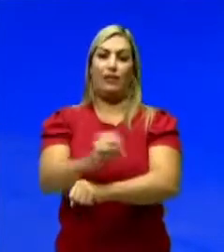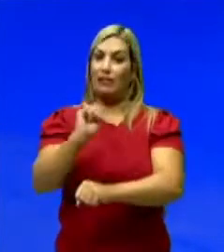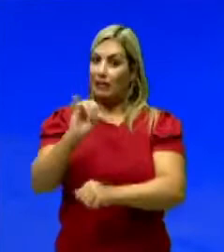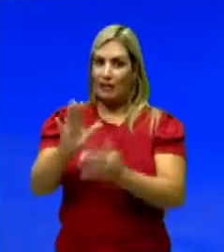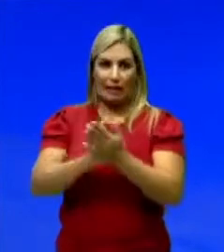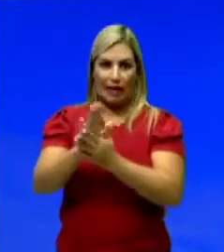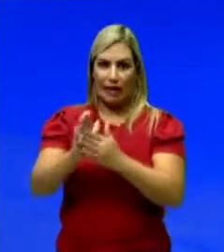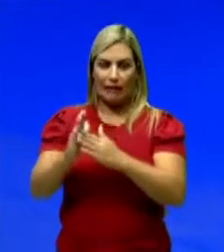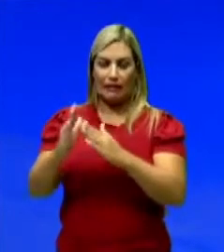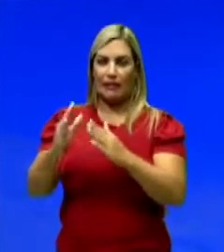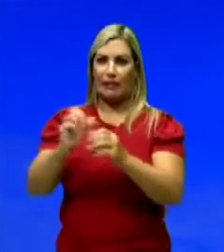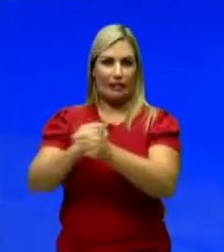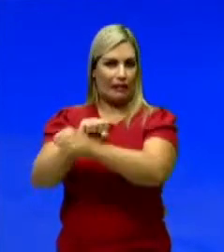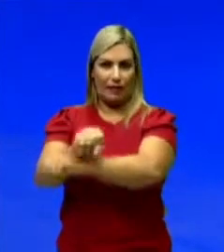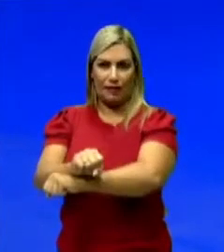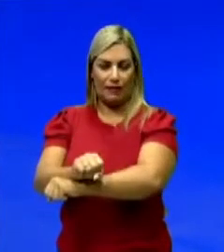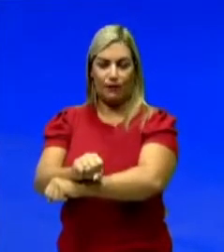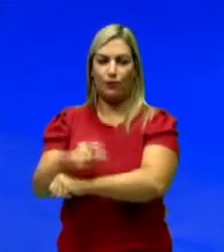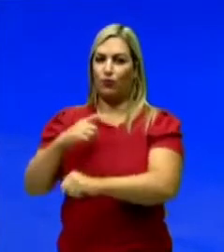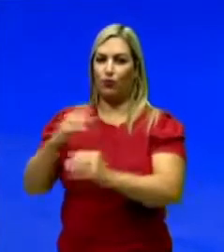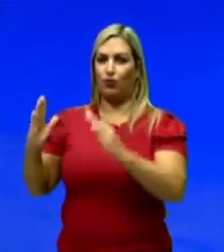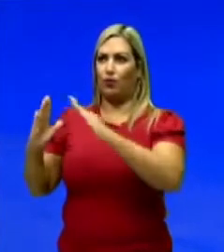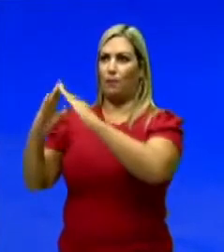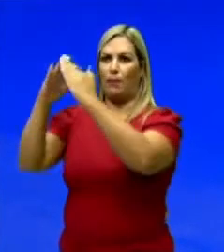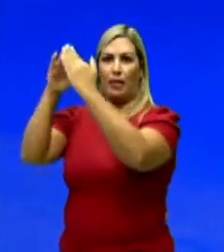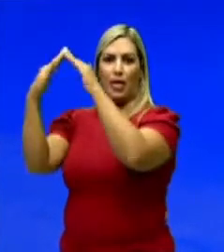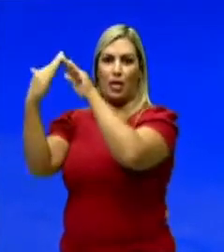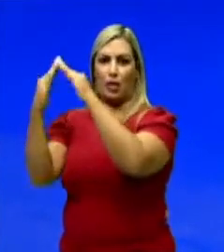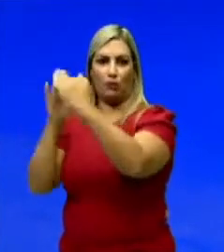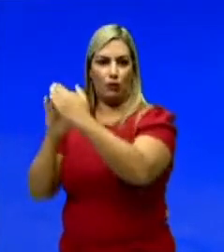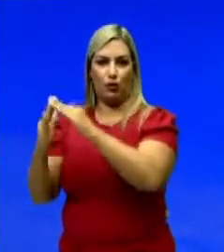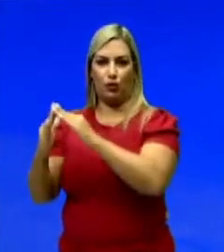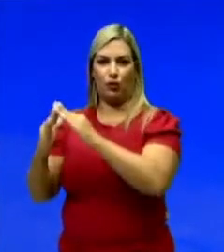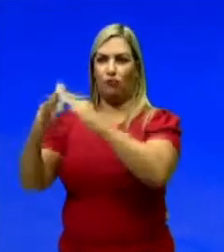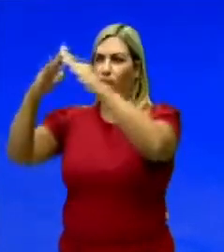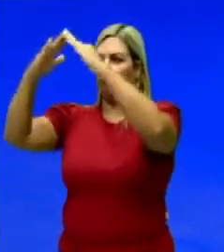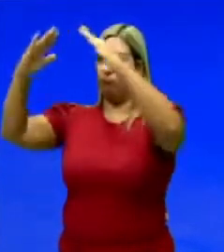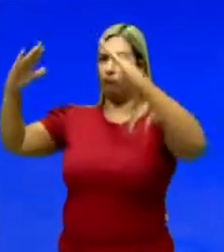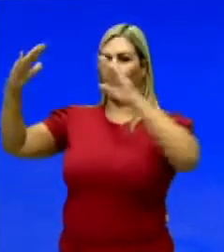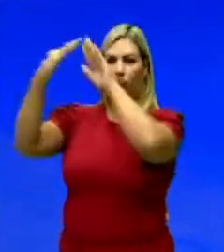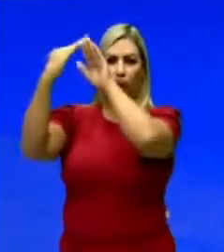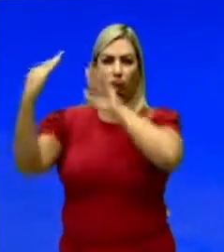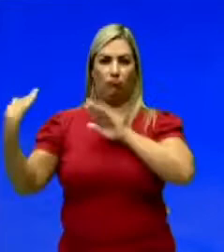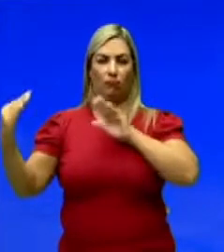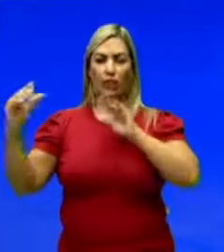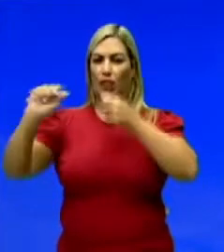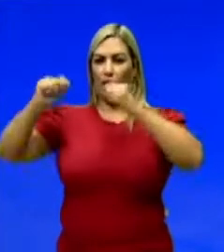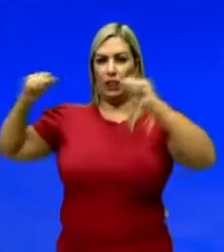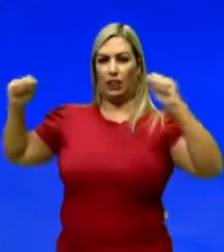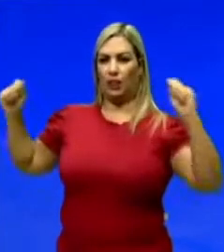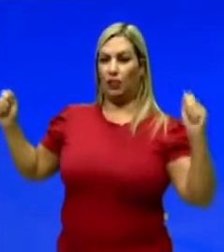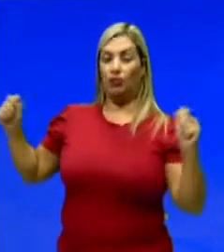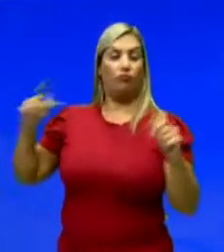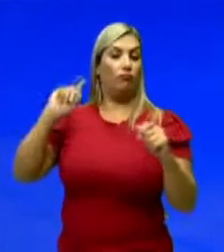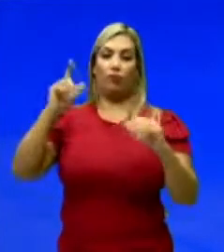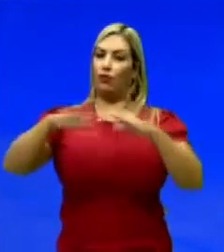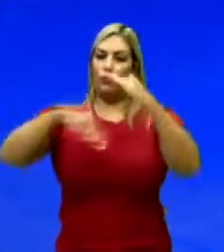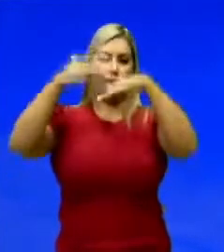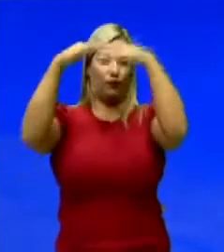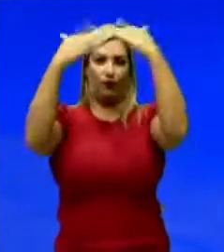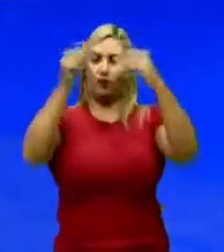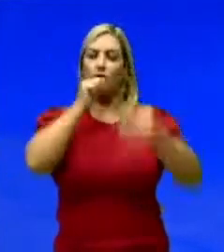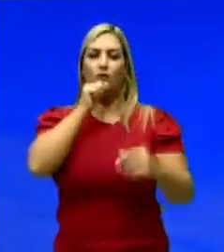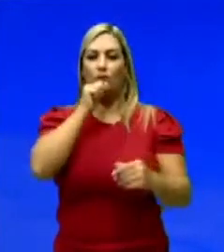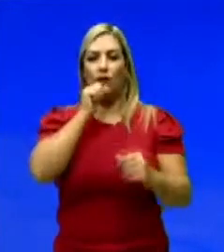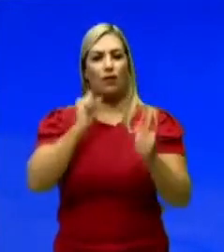não existe um pirâmides não existe um templo que a sociedade egípcia não se desenvolveria por quê porque não teria mão de